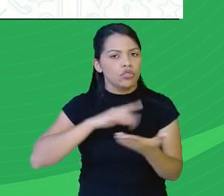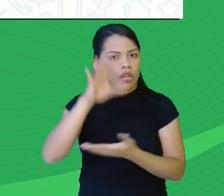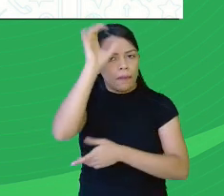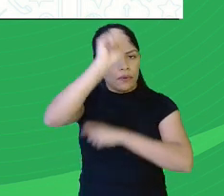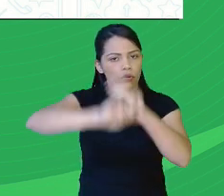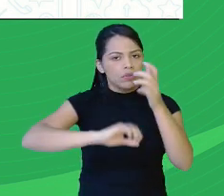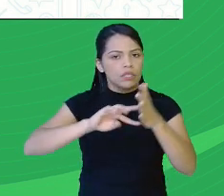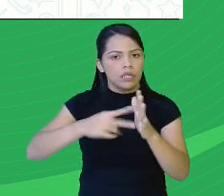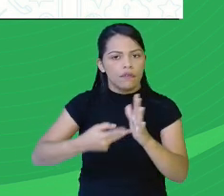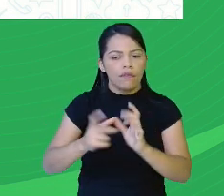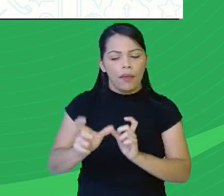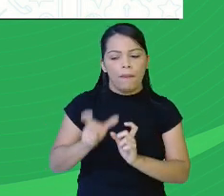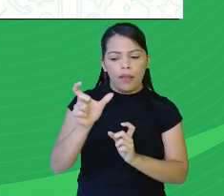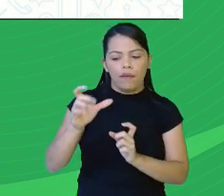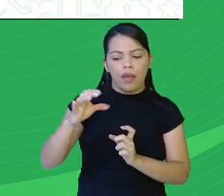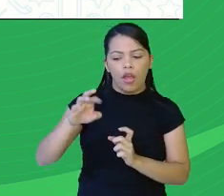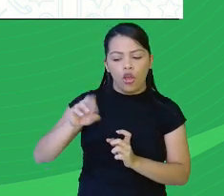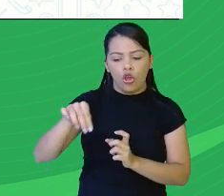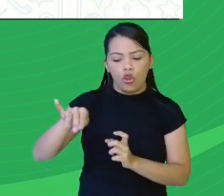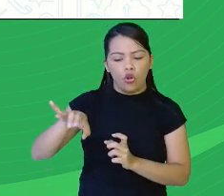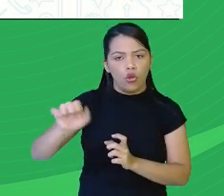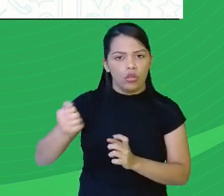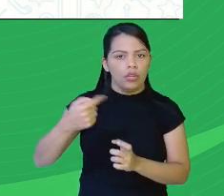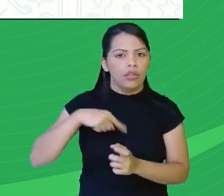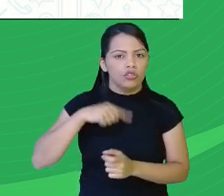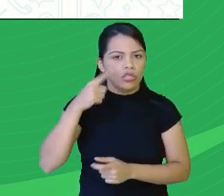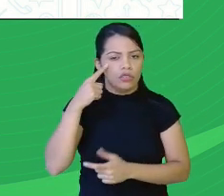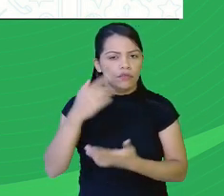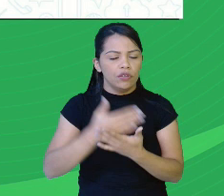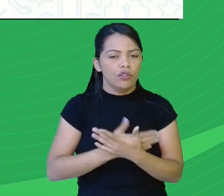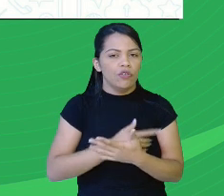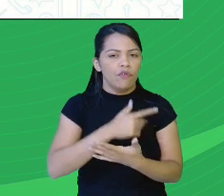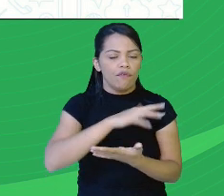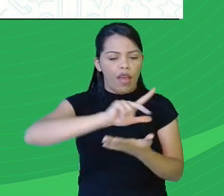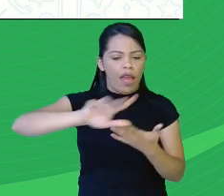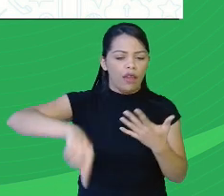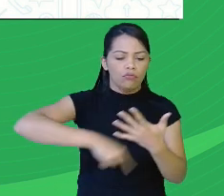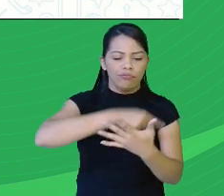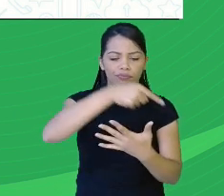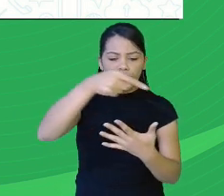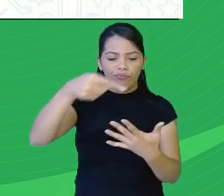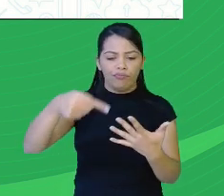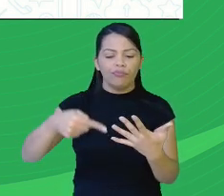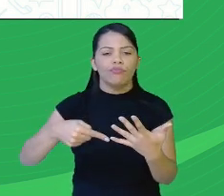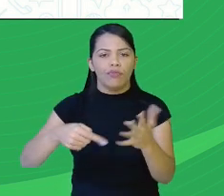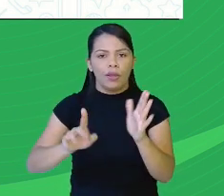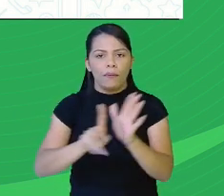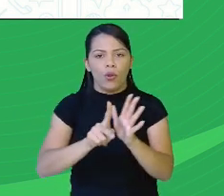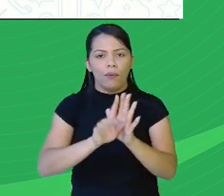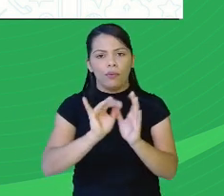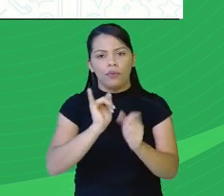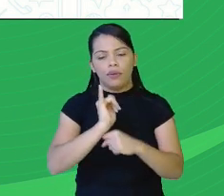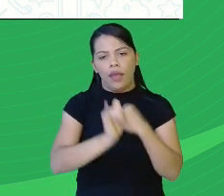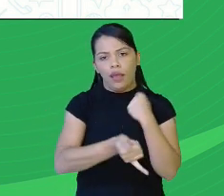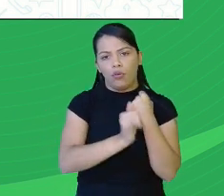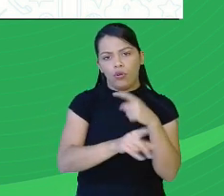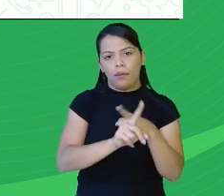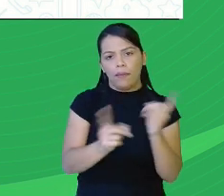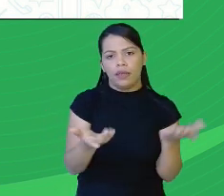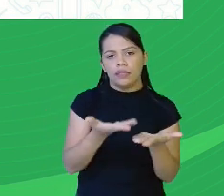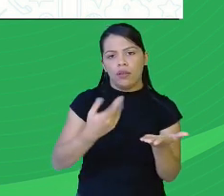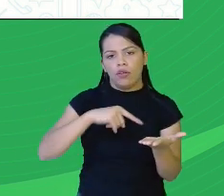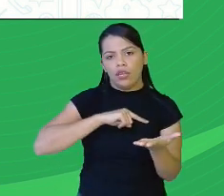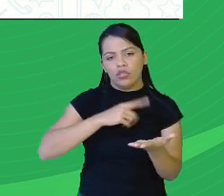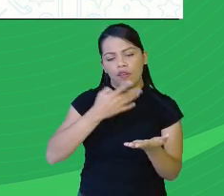palavra crônica, de onde ela veio, vimos vários tipos de crônicas, mas agora vamos falar um